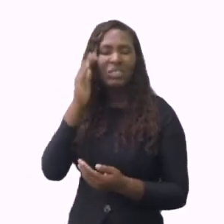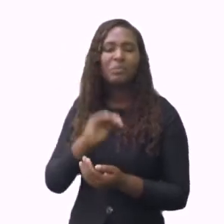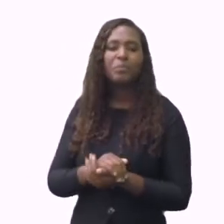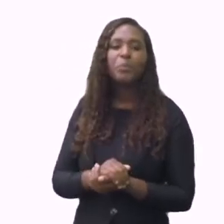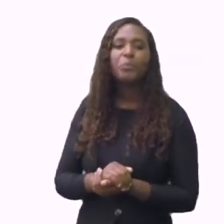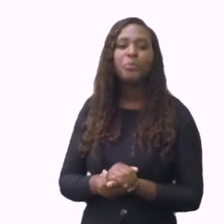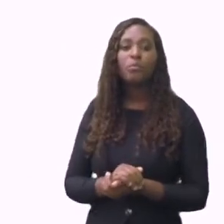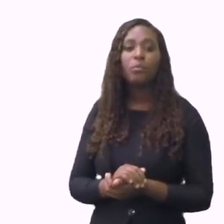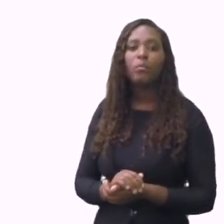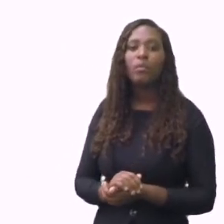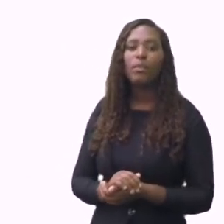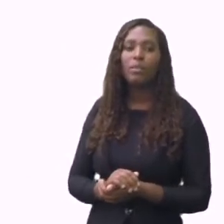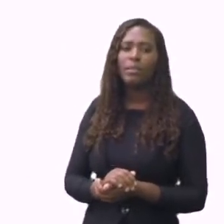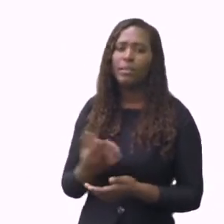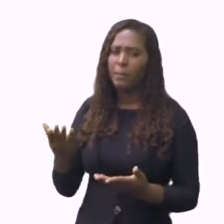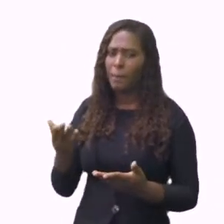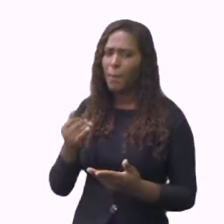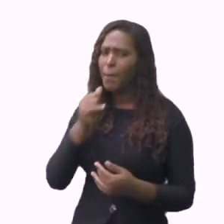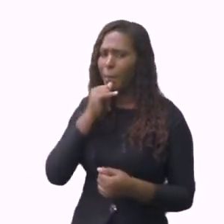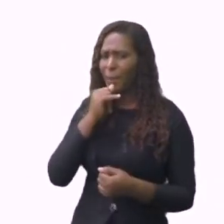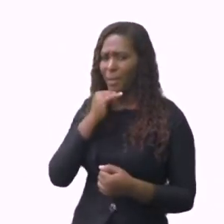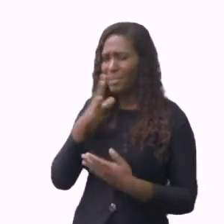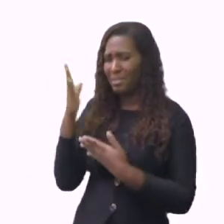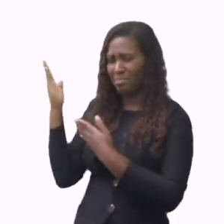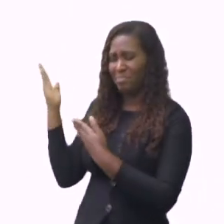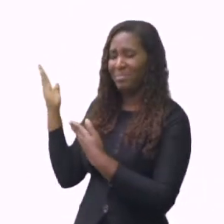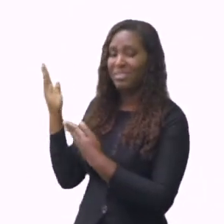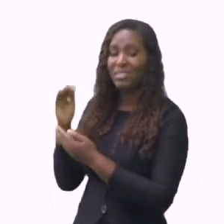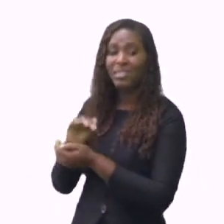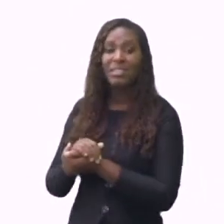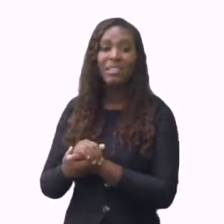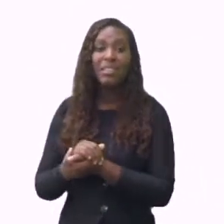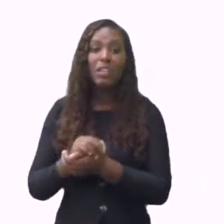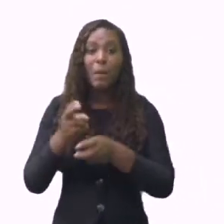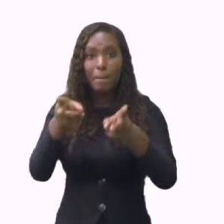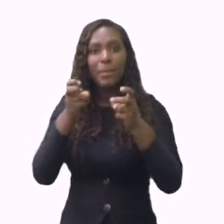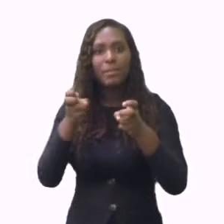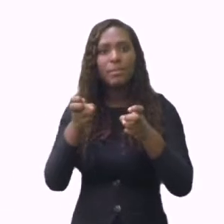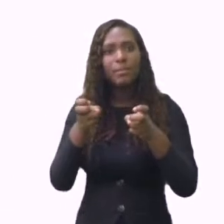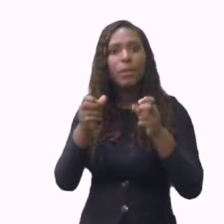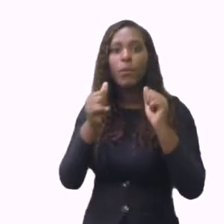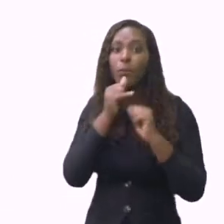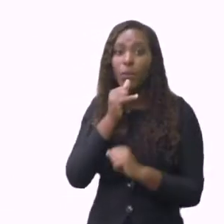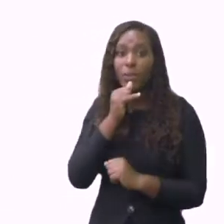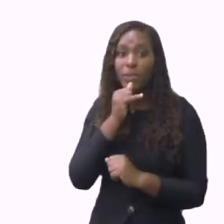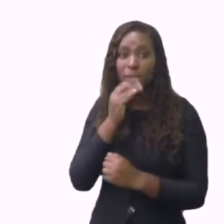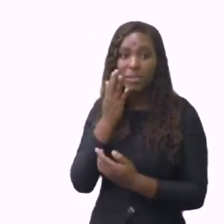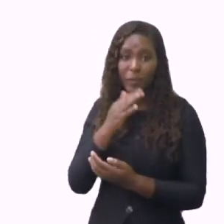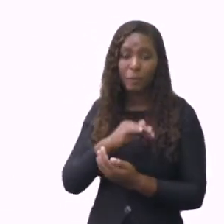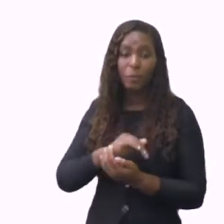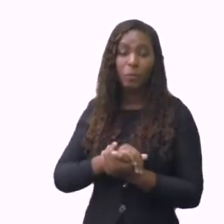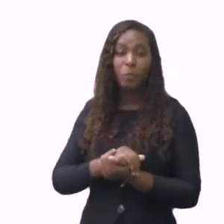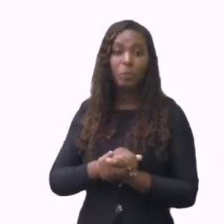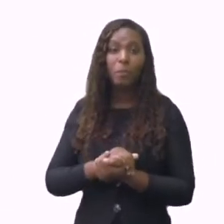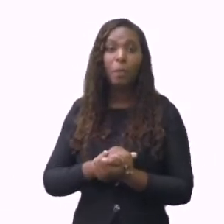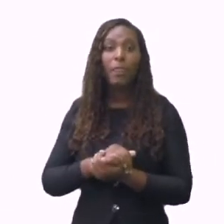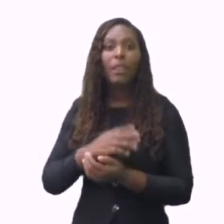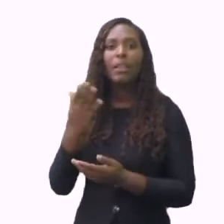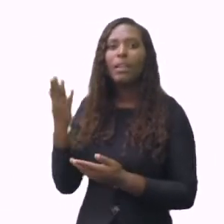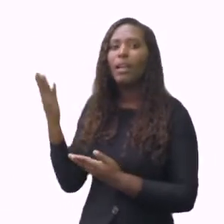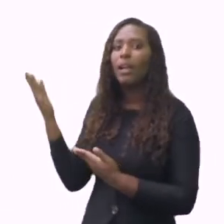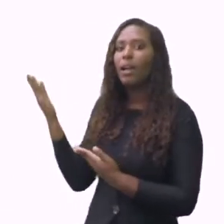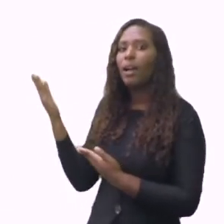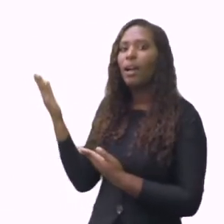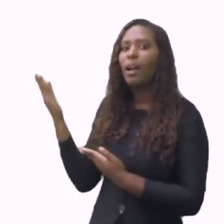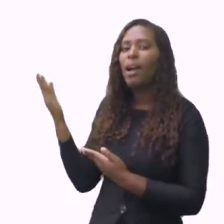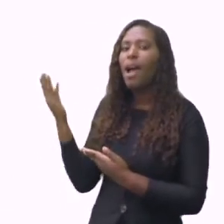ver algumas situações aqui. Fique bem atento para esse exemplo. Aí eu vou dizer com um